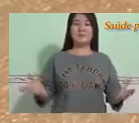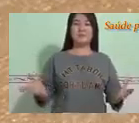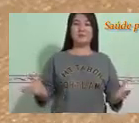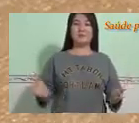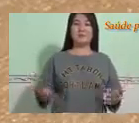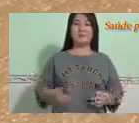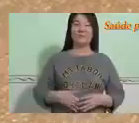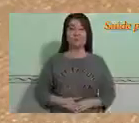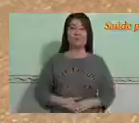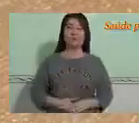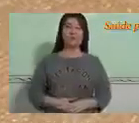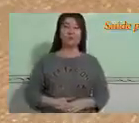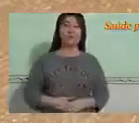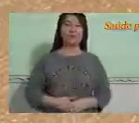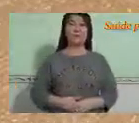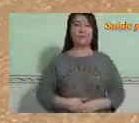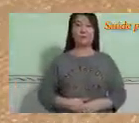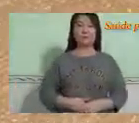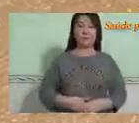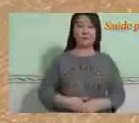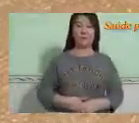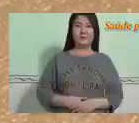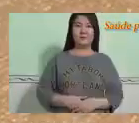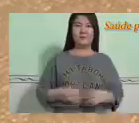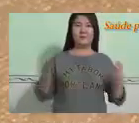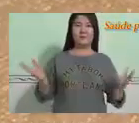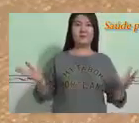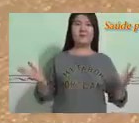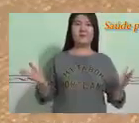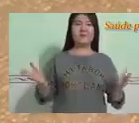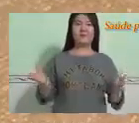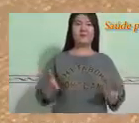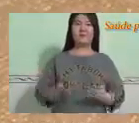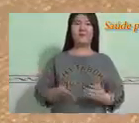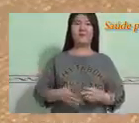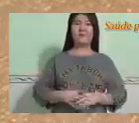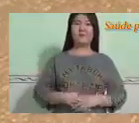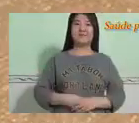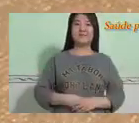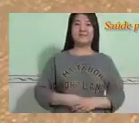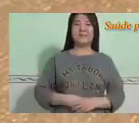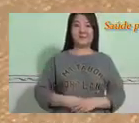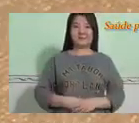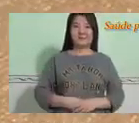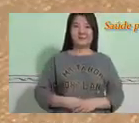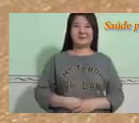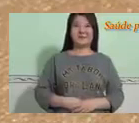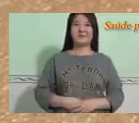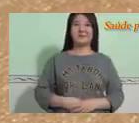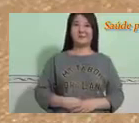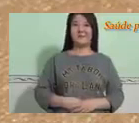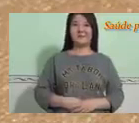Em casos mais raros e graves, vírgula, o uso do piercing pode provocar endocardite, vírgula, que é a inflamação do tecido